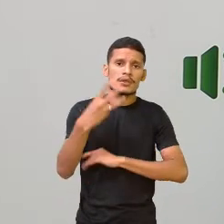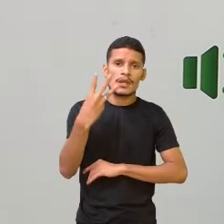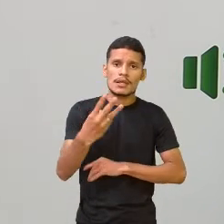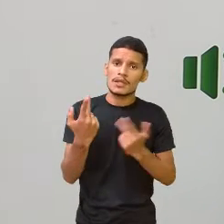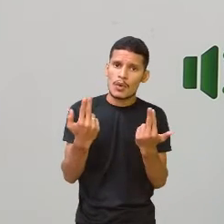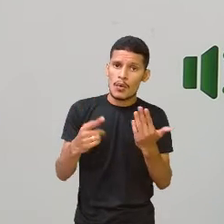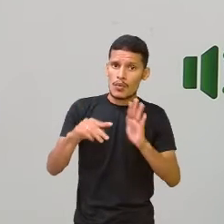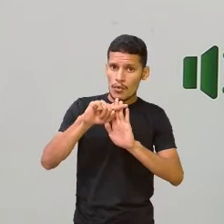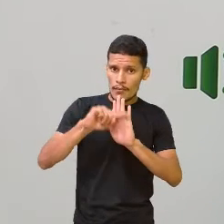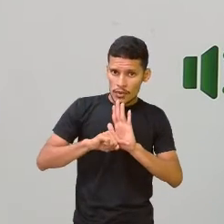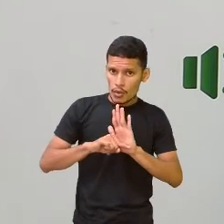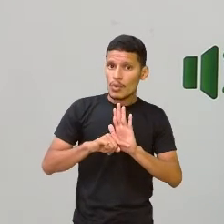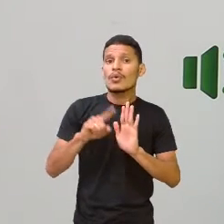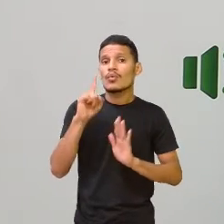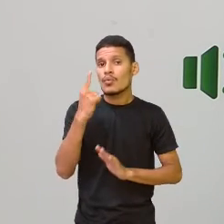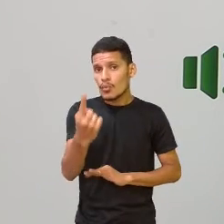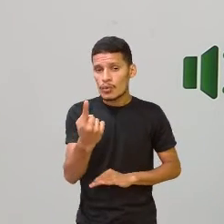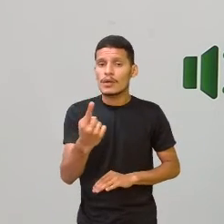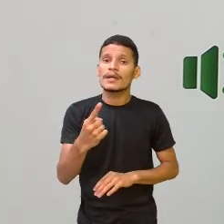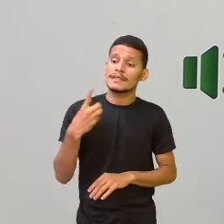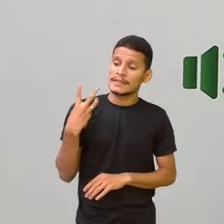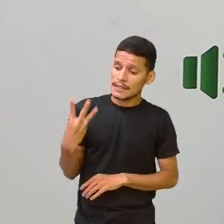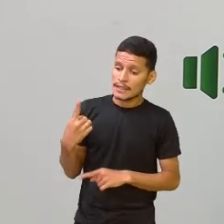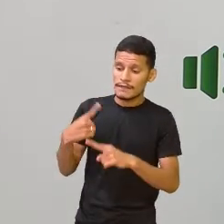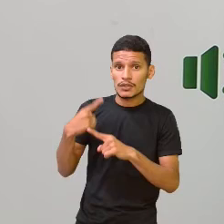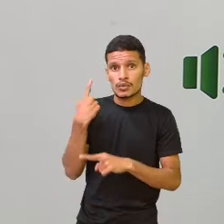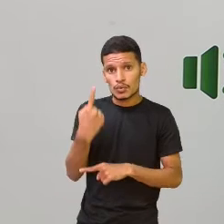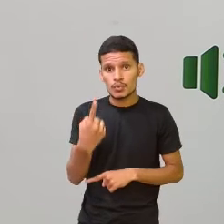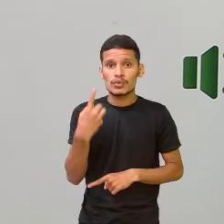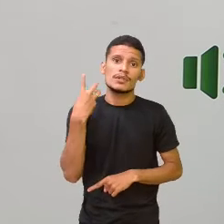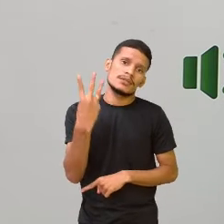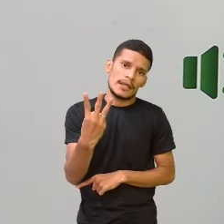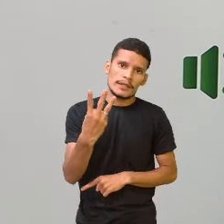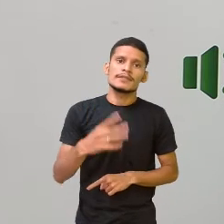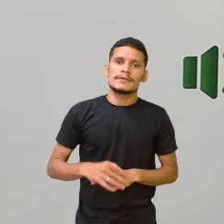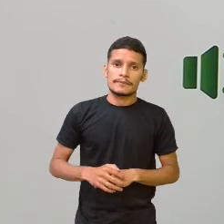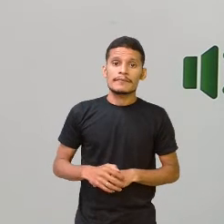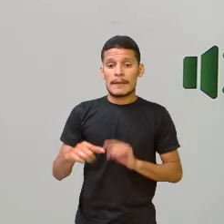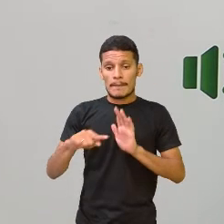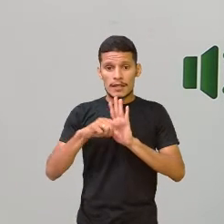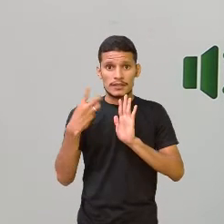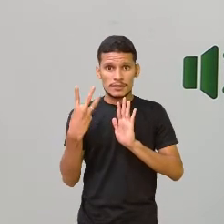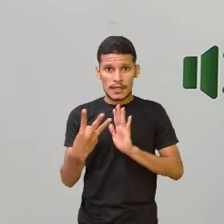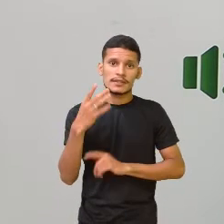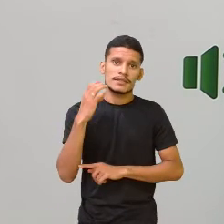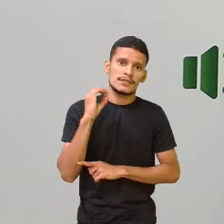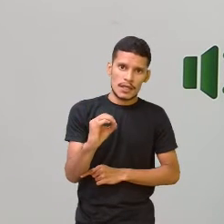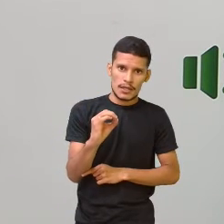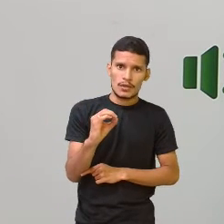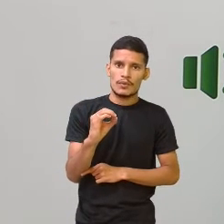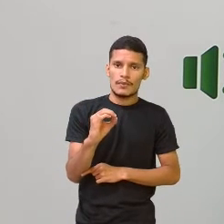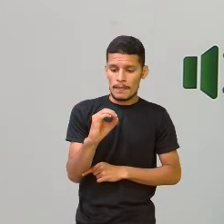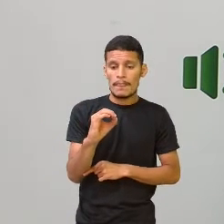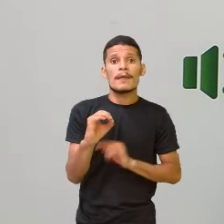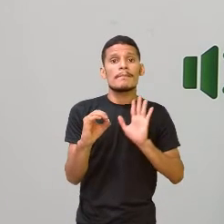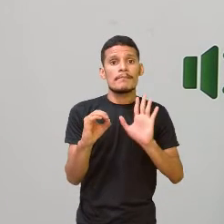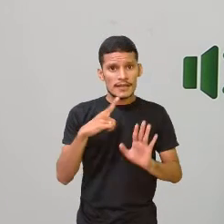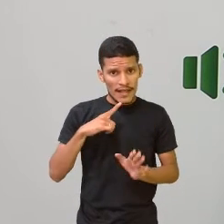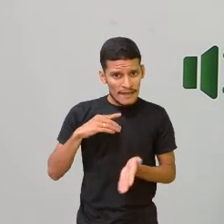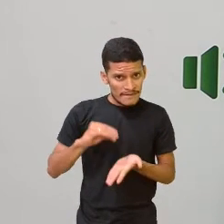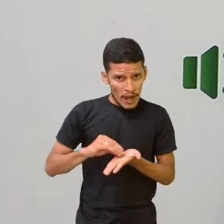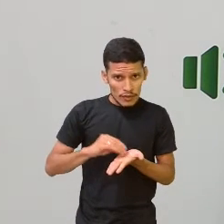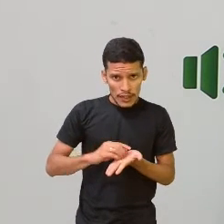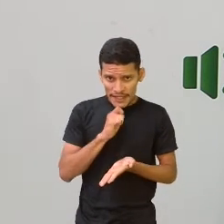ou menor? 1. 3 vezes 1, 3. Menos 3, 0. Eu tenho mais número